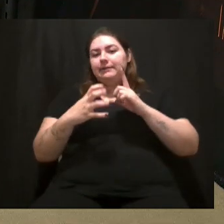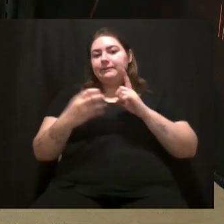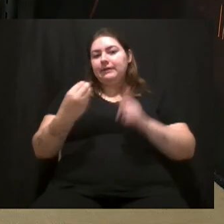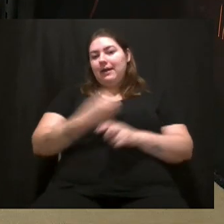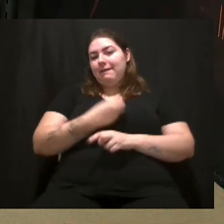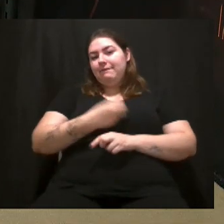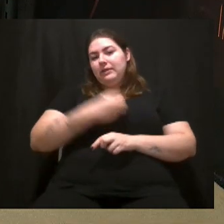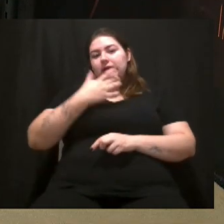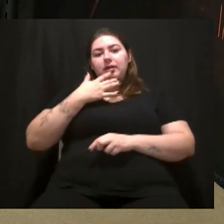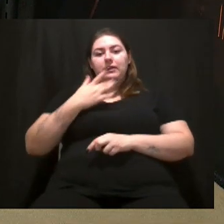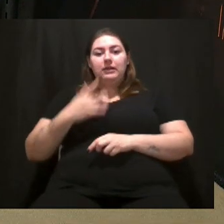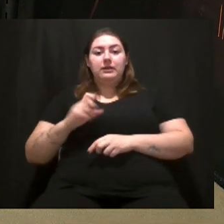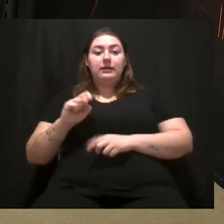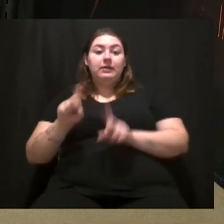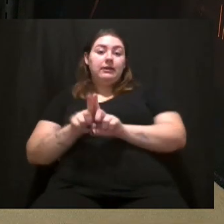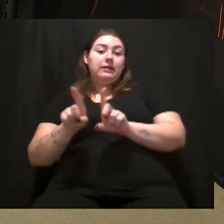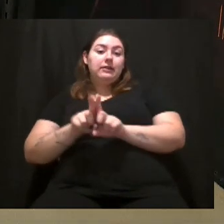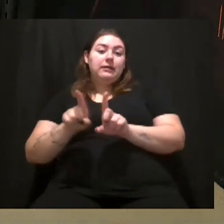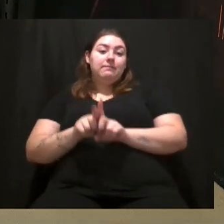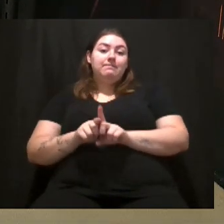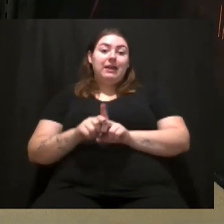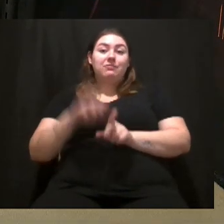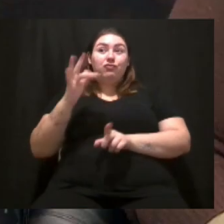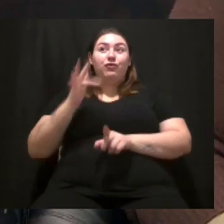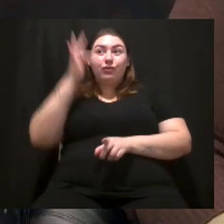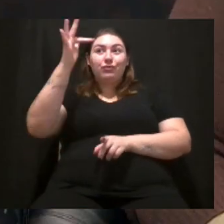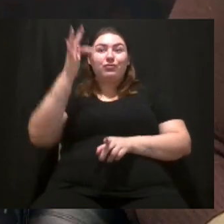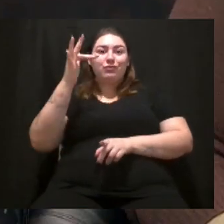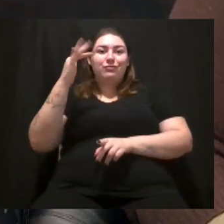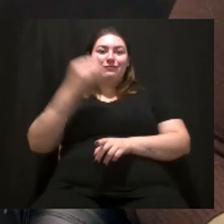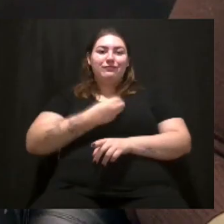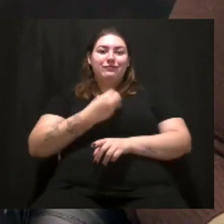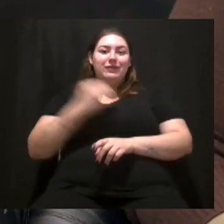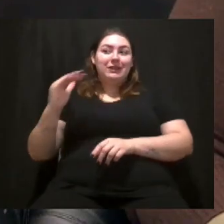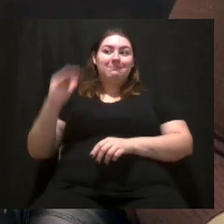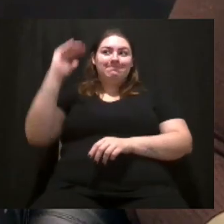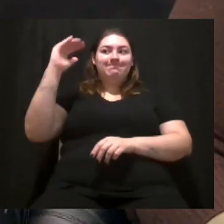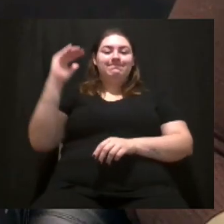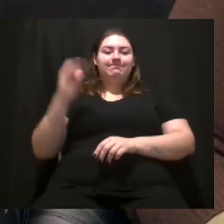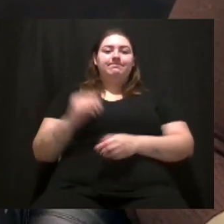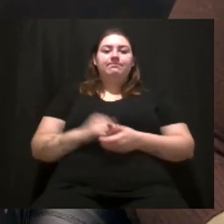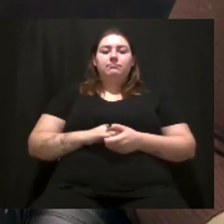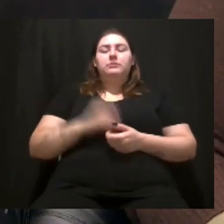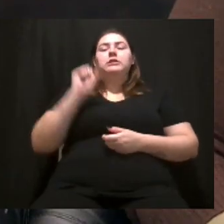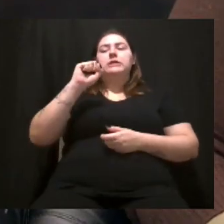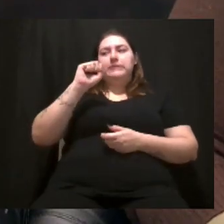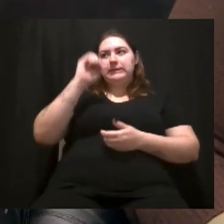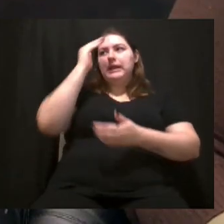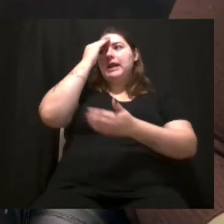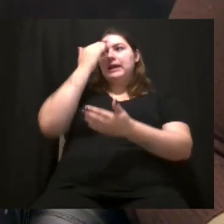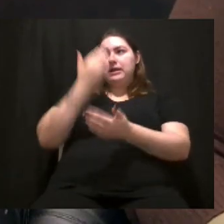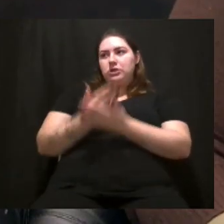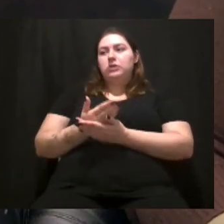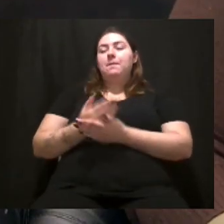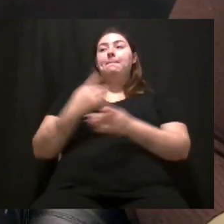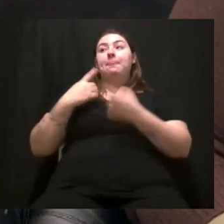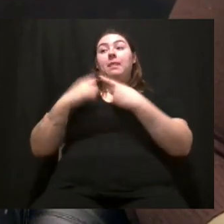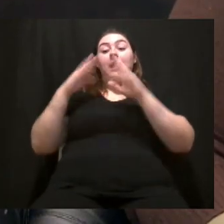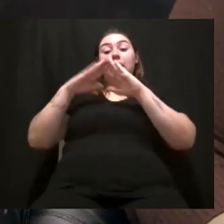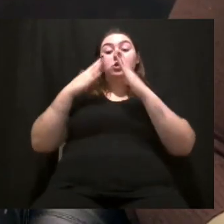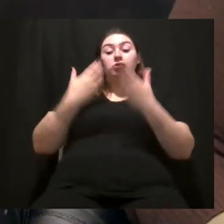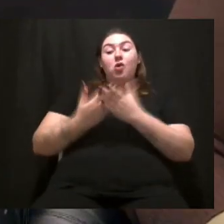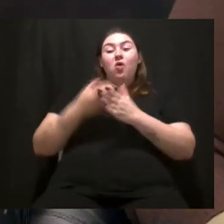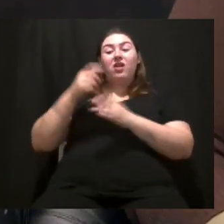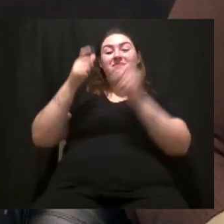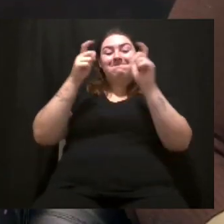na vida adulta do indivíduo? Sim, eu acredito que tenha esse impacto, principalmente porque a escola é um ambiente onde a